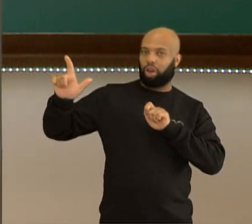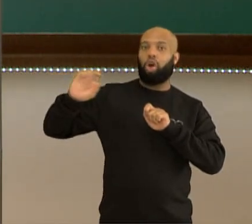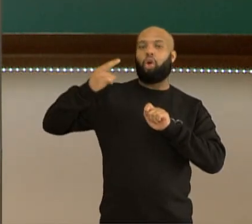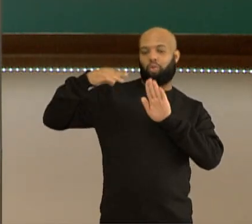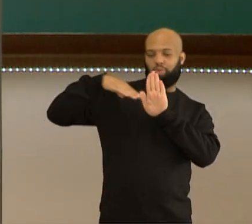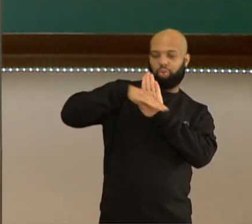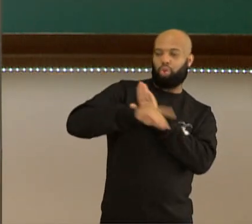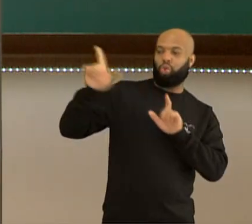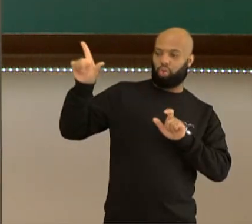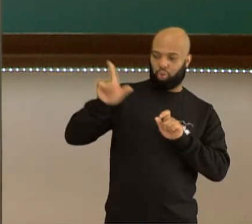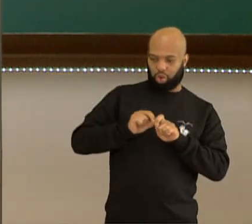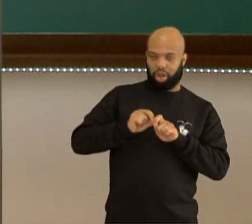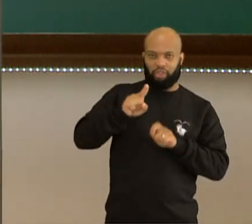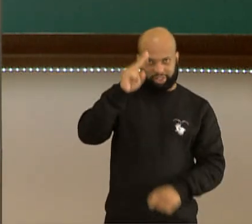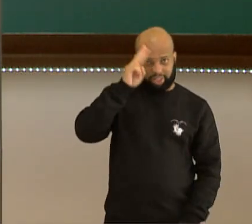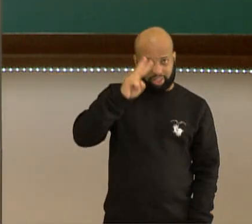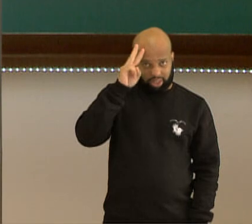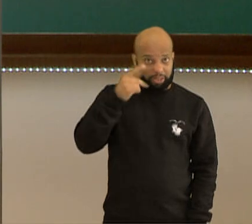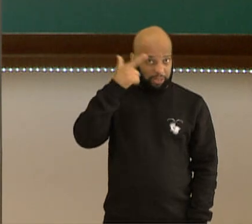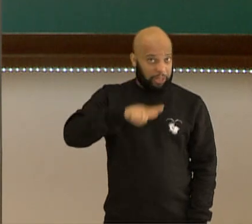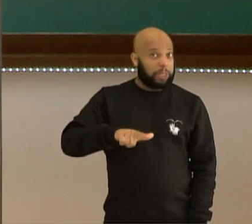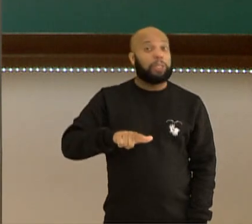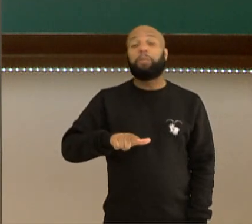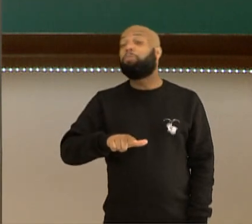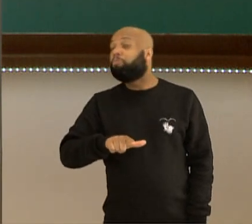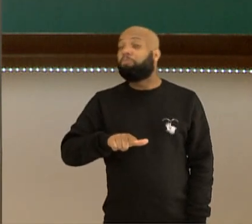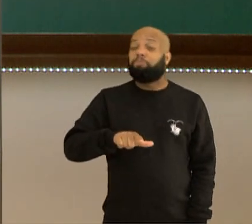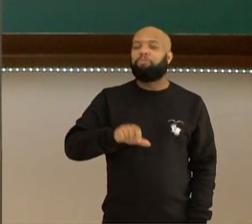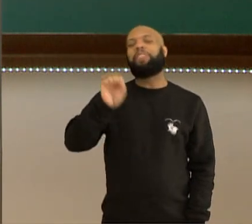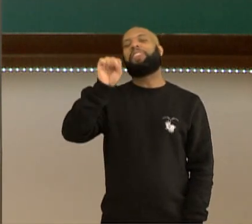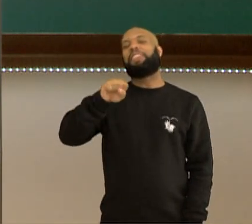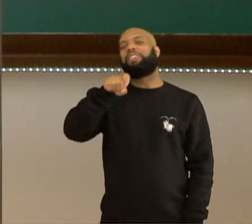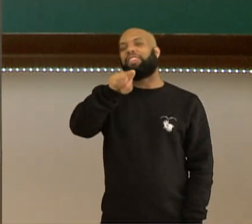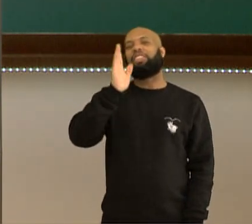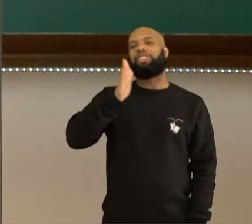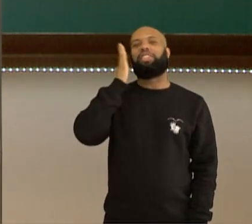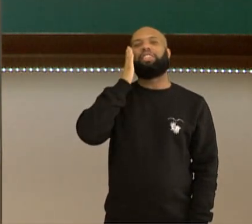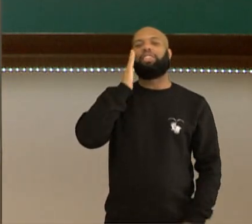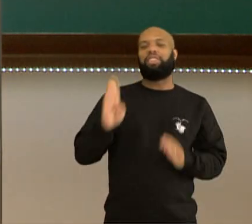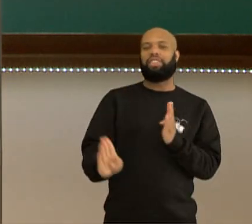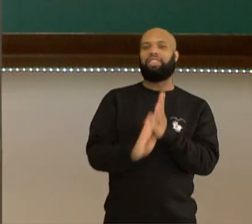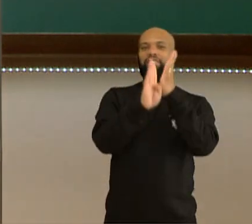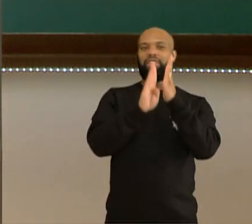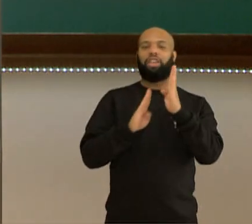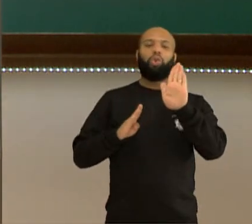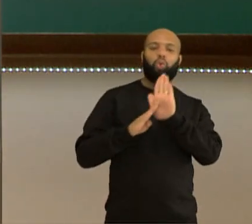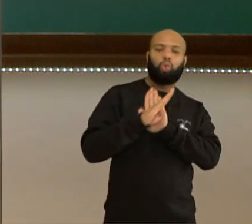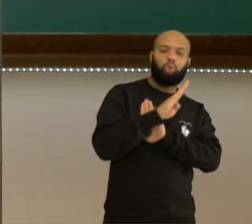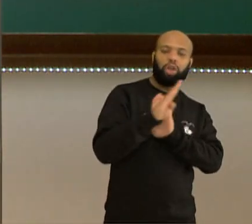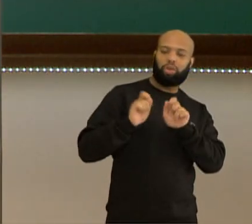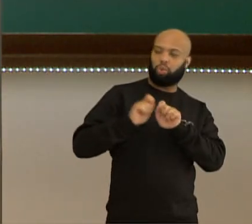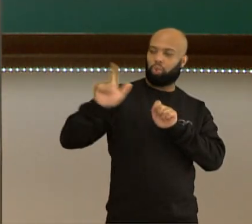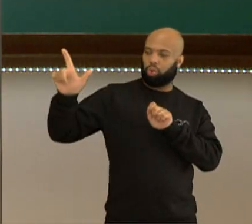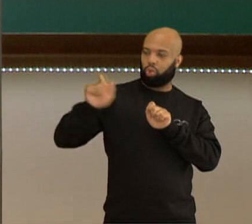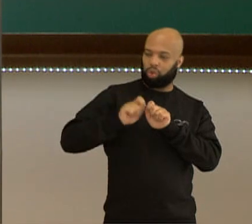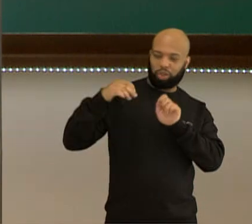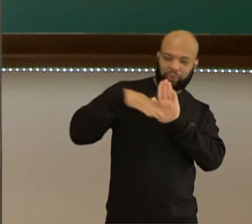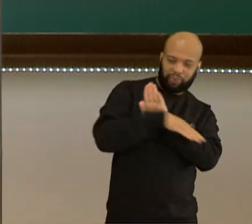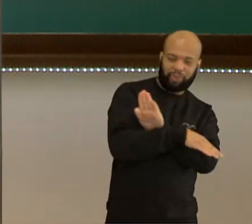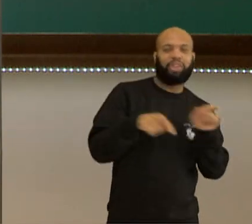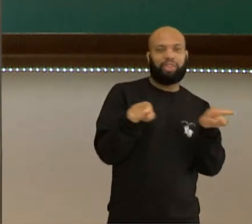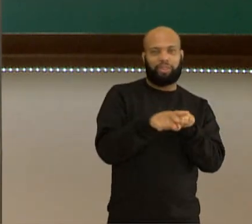lembram? Conseguiram? Acho que sim, hein? Acho que vocês já sabem identificar, né? Se é crescente, decrescente, olha. Então,